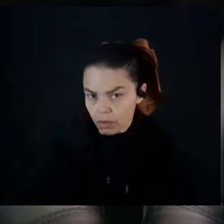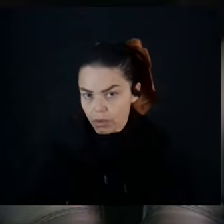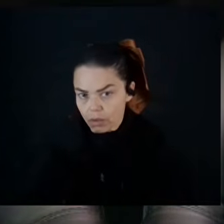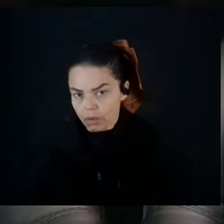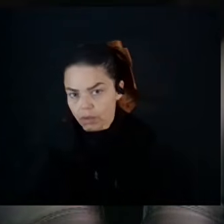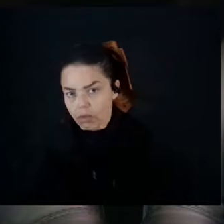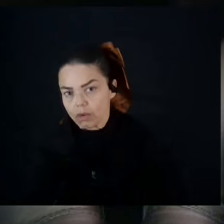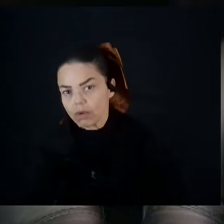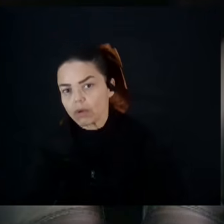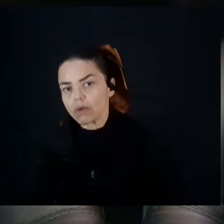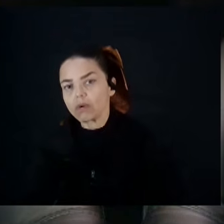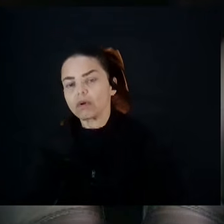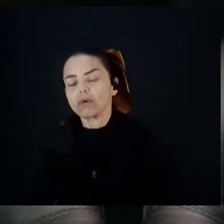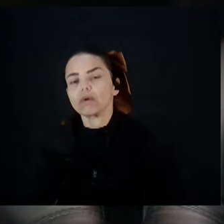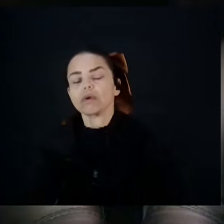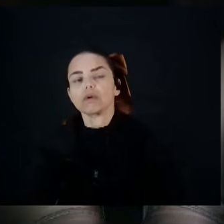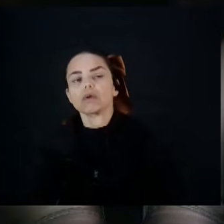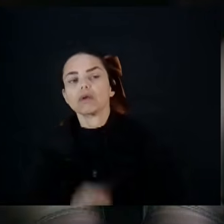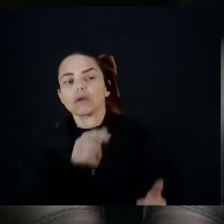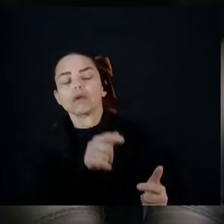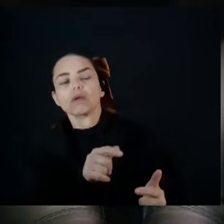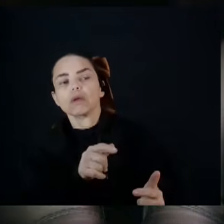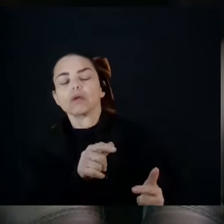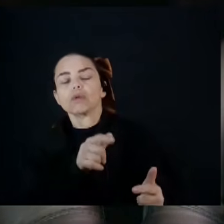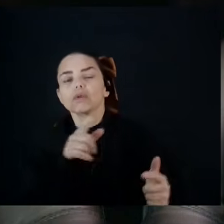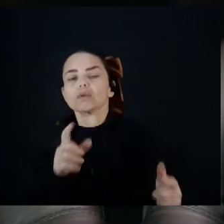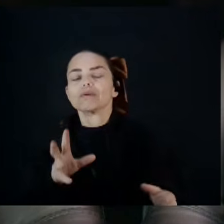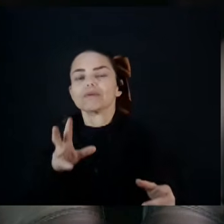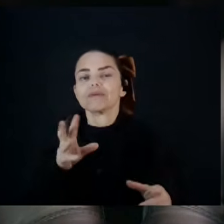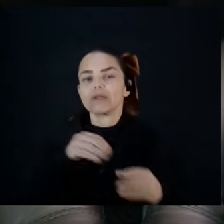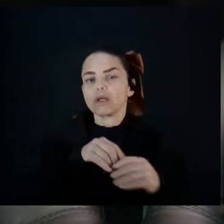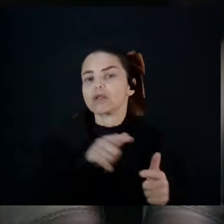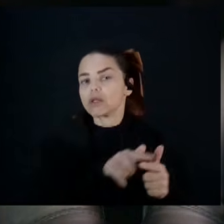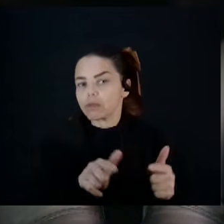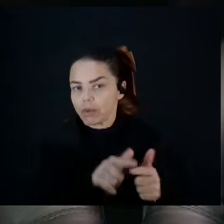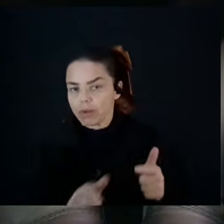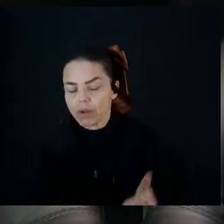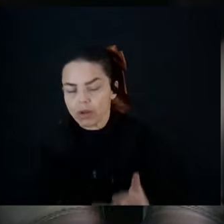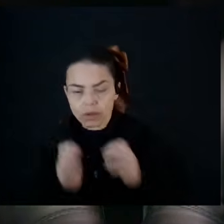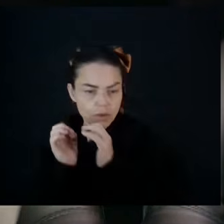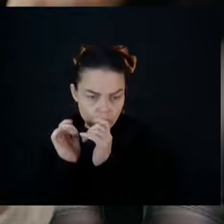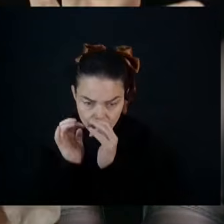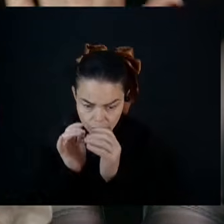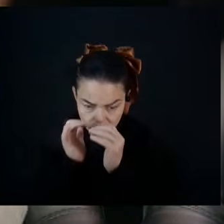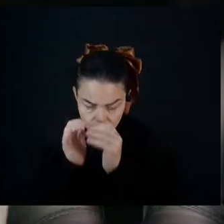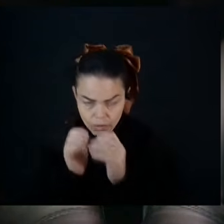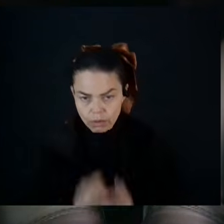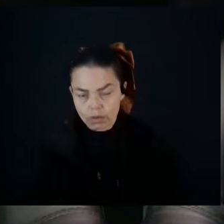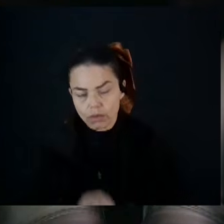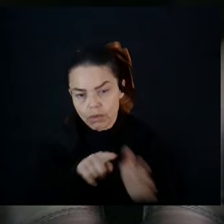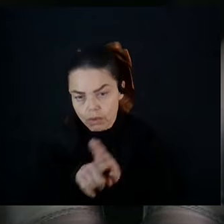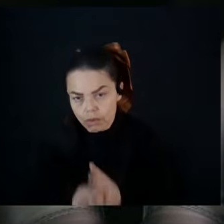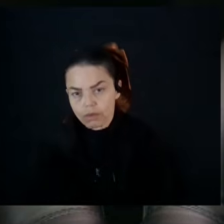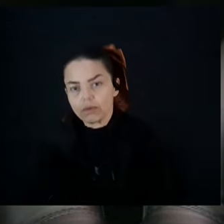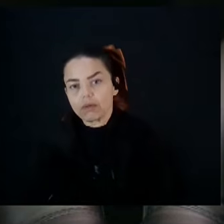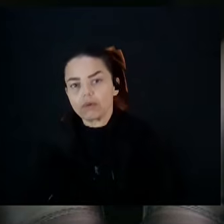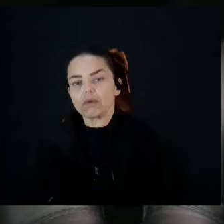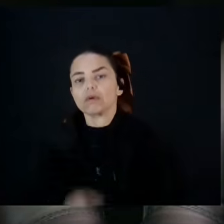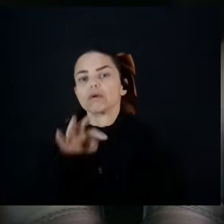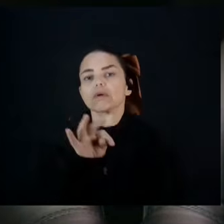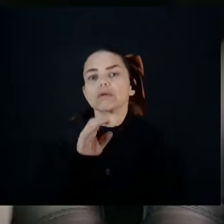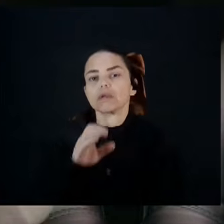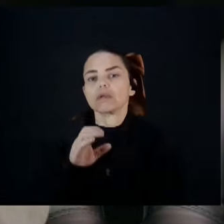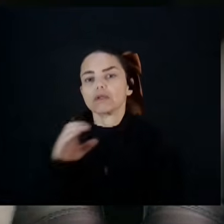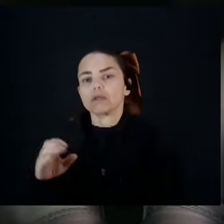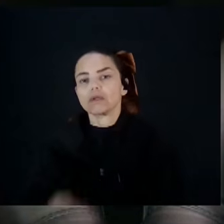e que desencadeou isso. Então aí a gente leva para uma reflexão, a gente faz questionamento, que na TCC a gente chama de questionamento